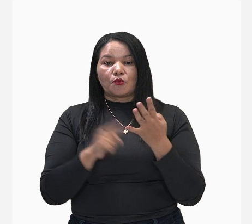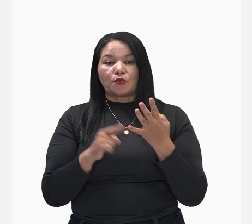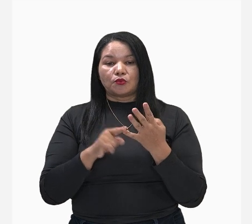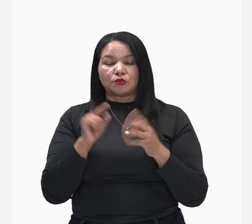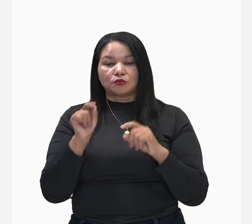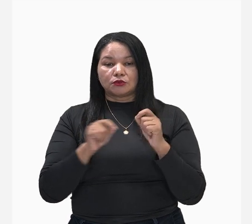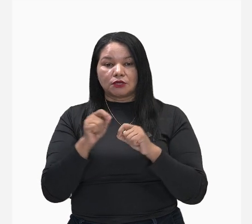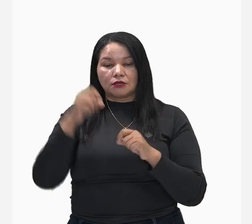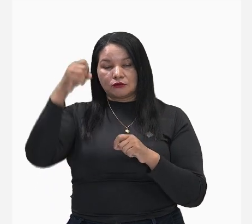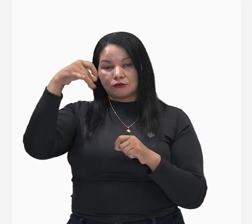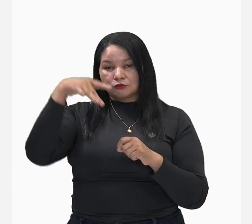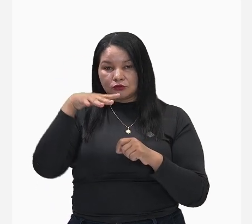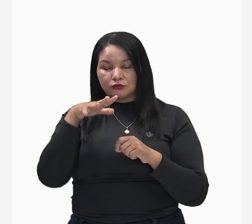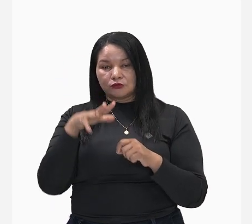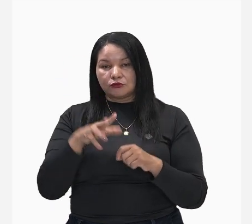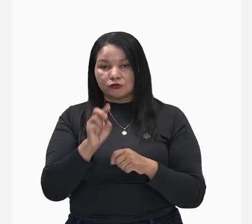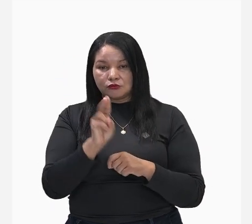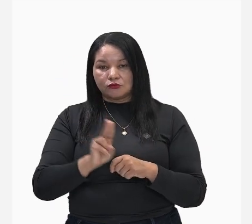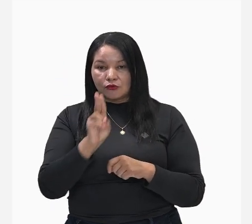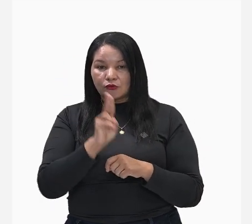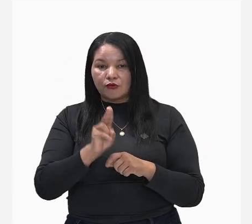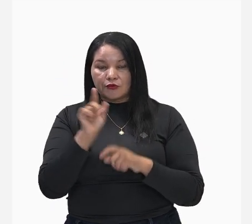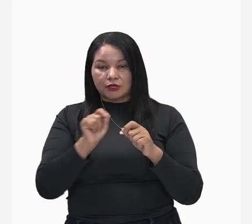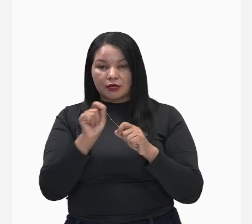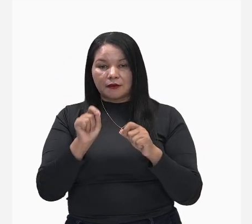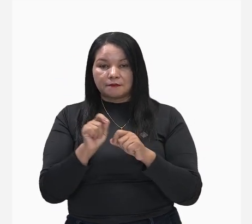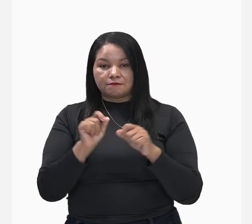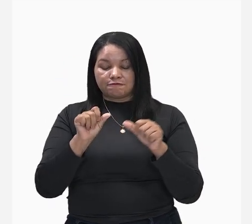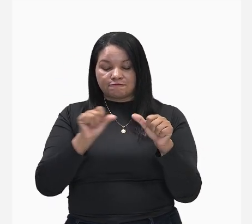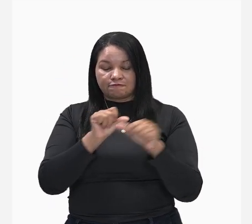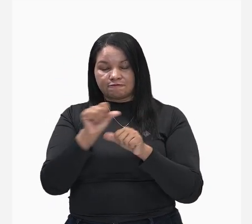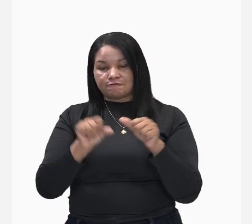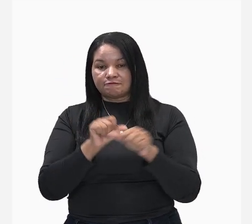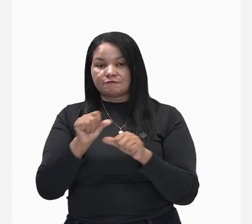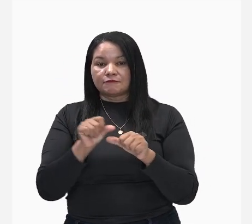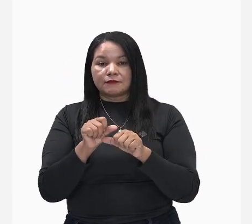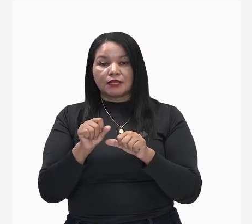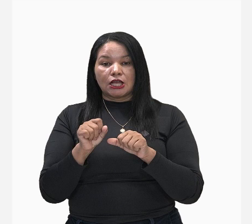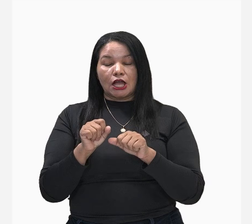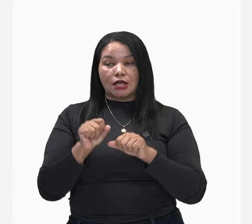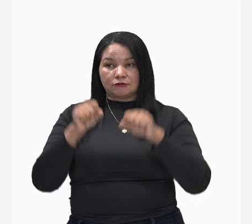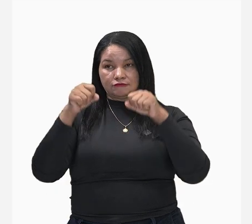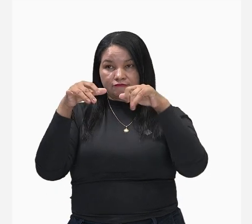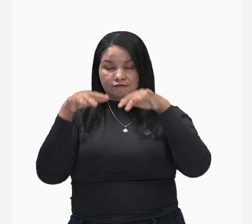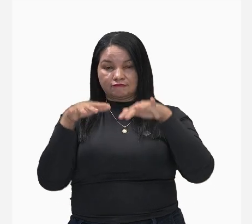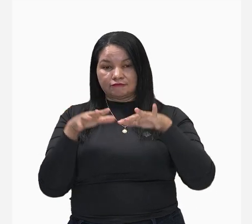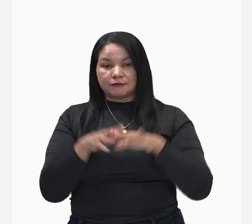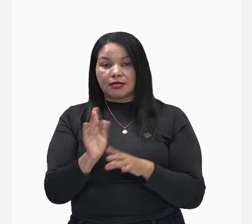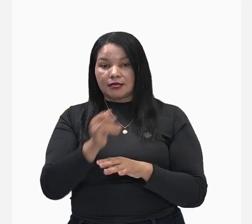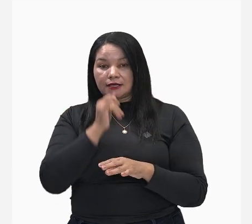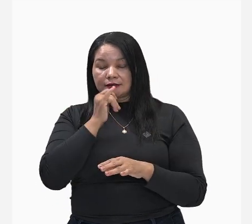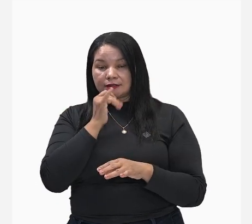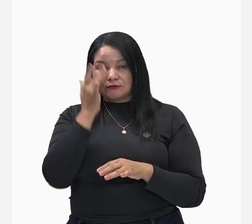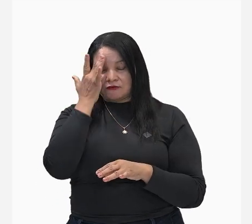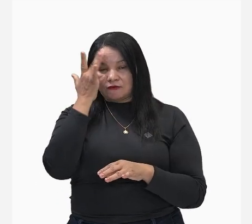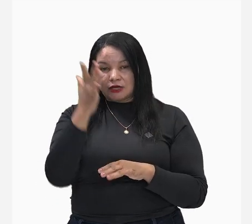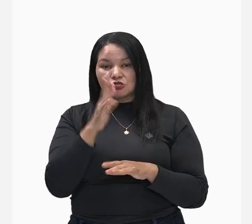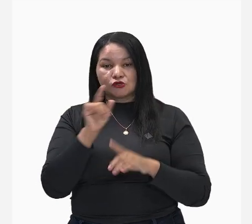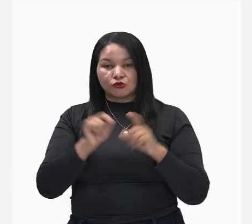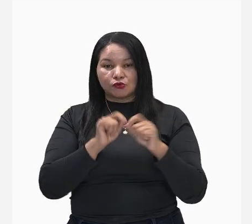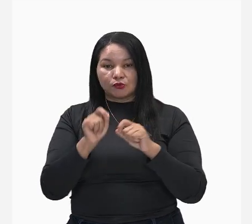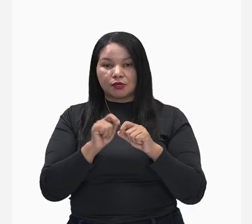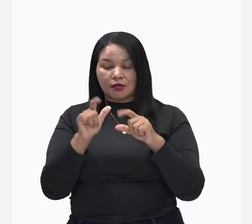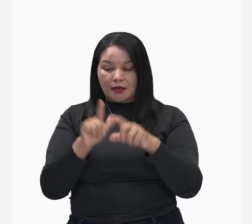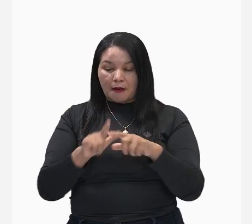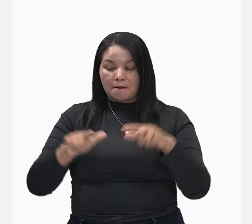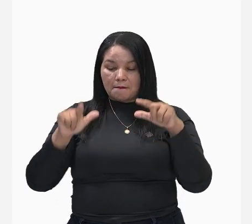energia luminosa e a converte em energia elétrica. Um exemplo fácil de compreender são as